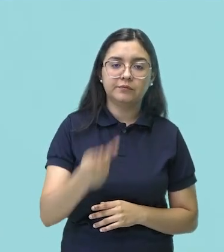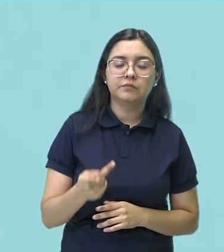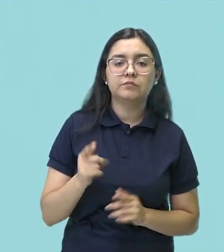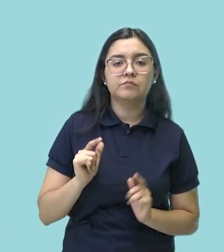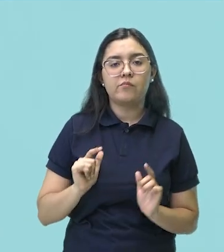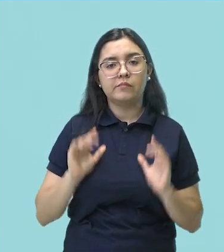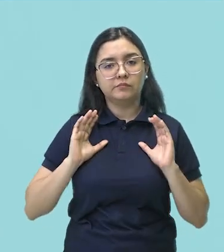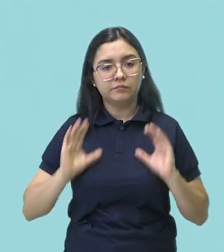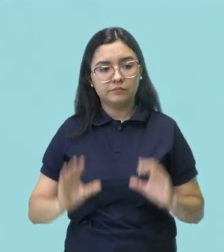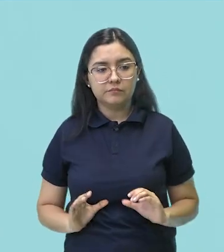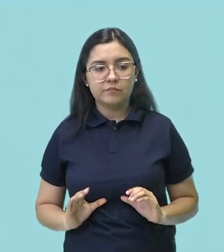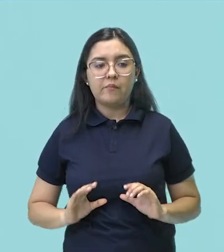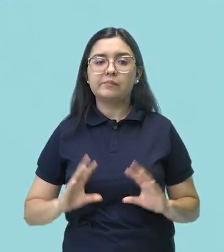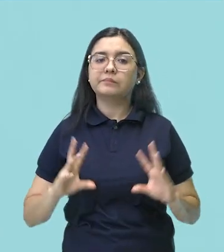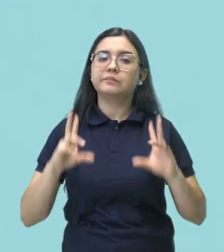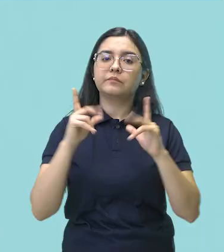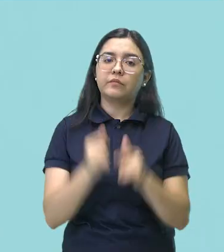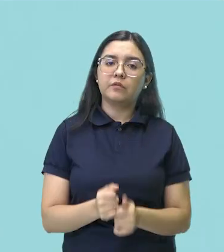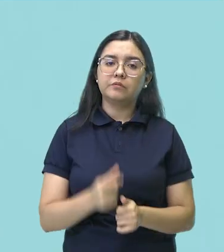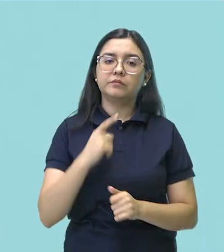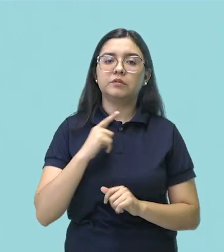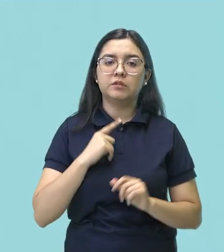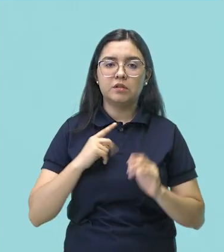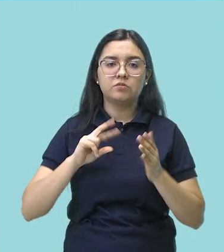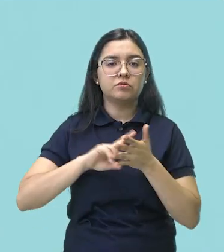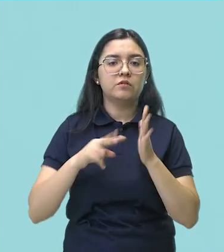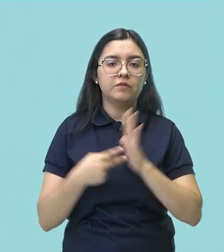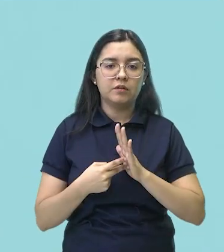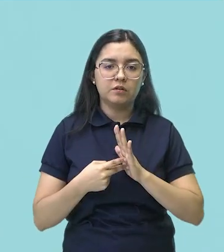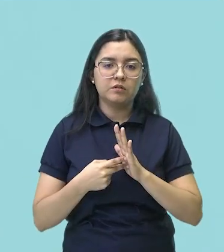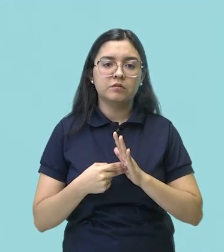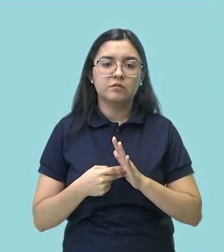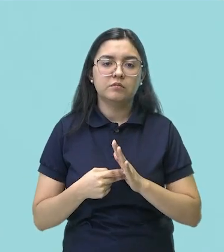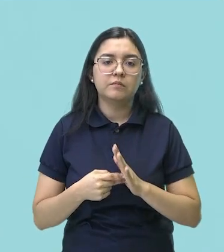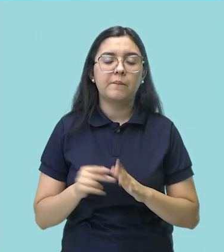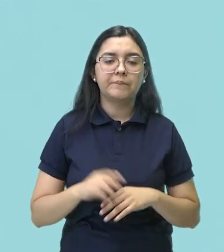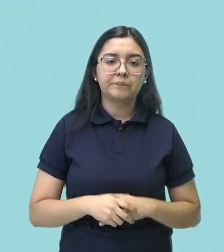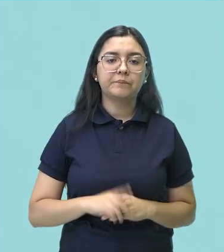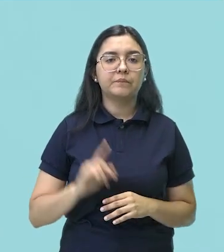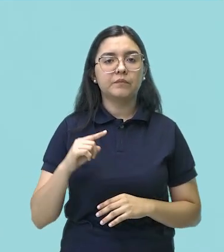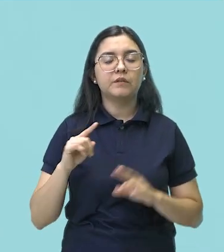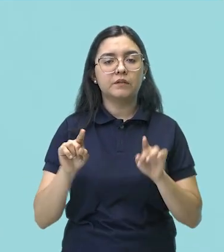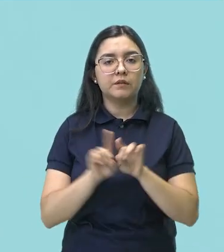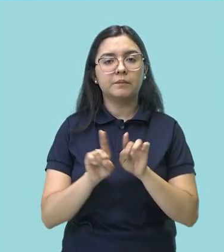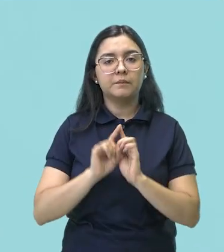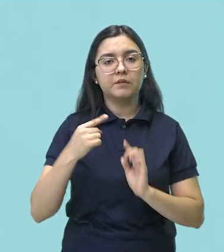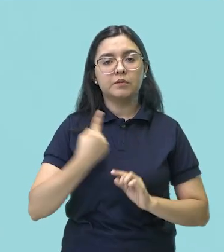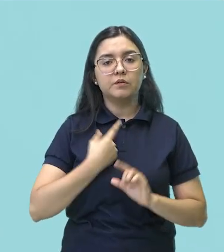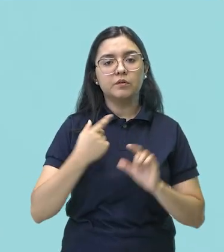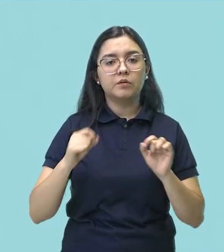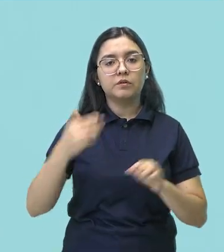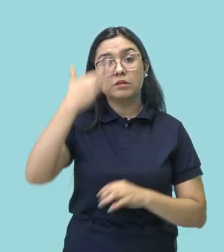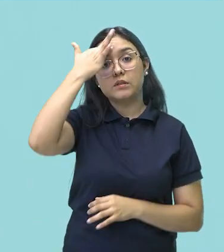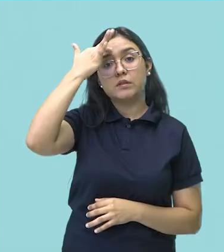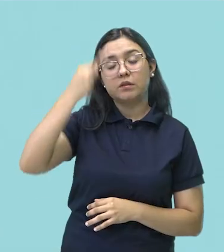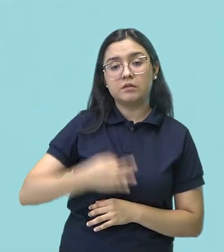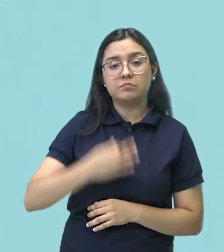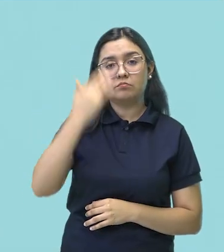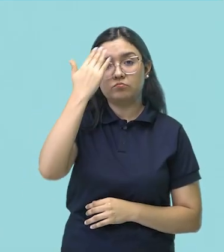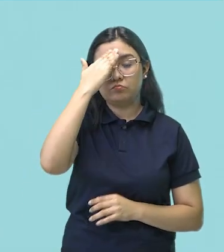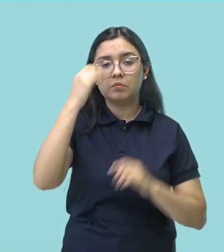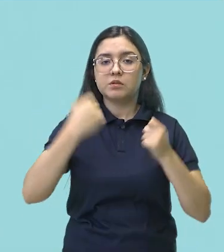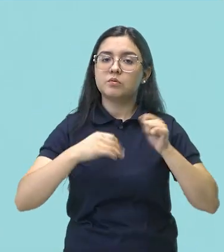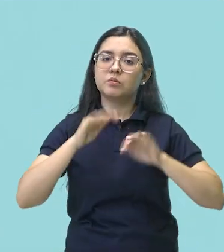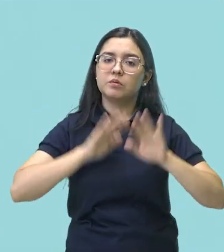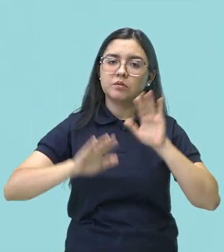agir, porque tudo passa uma mensagem. E aquilo que nós também interpretamos, temos que ter